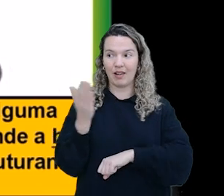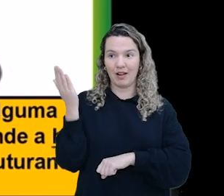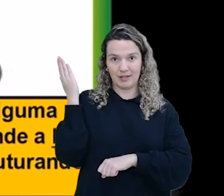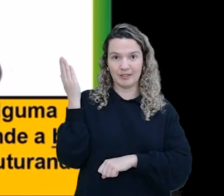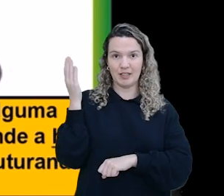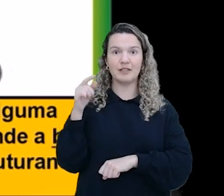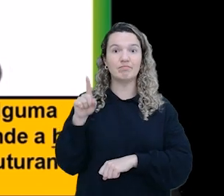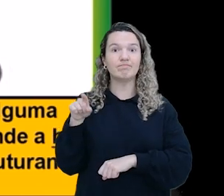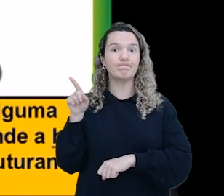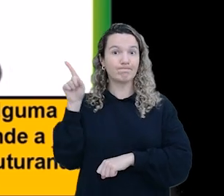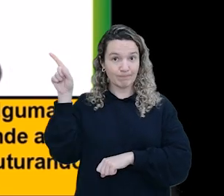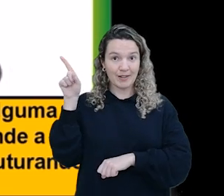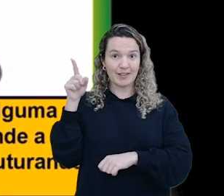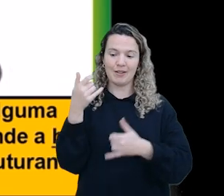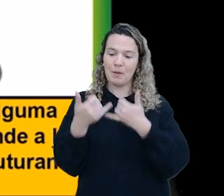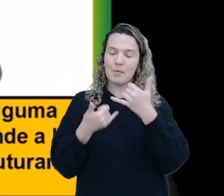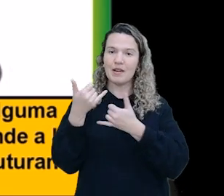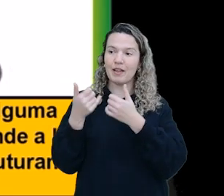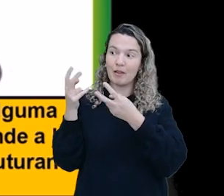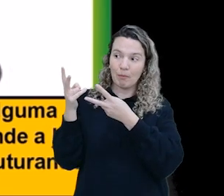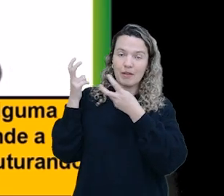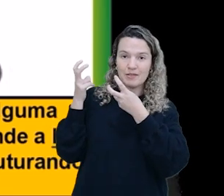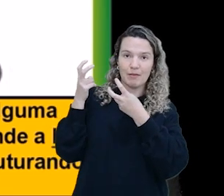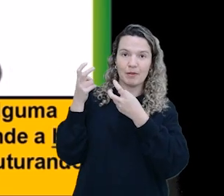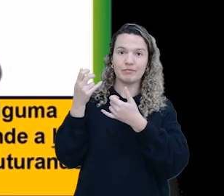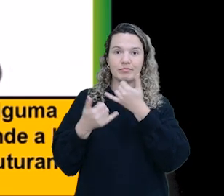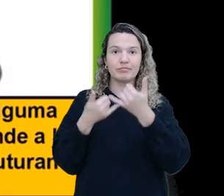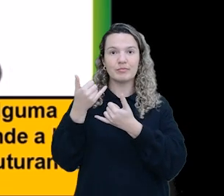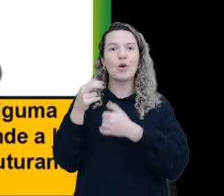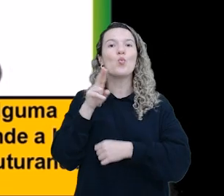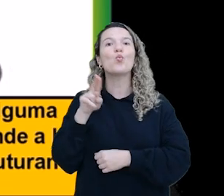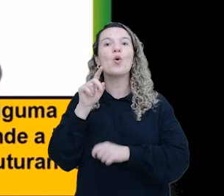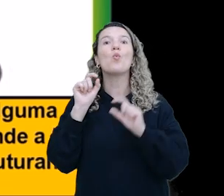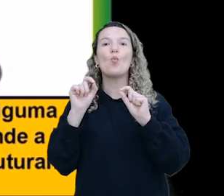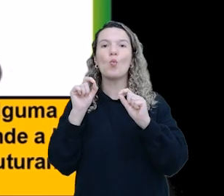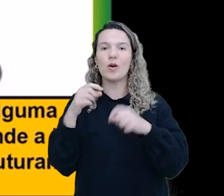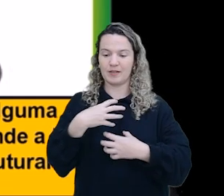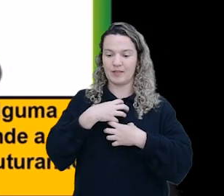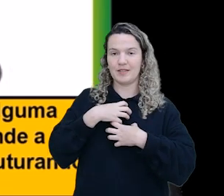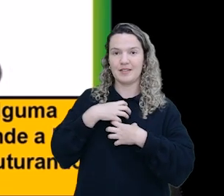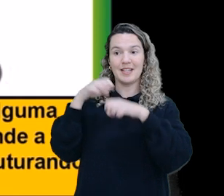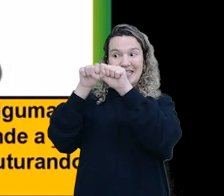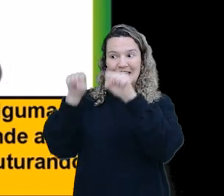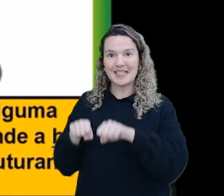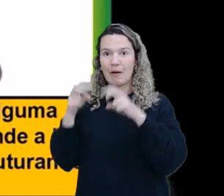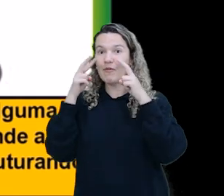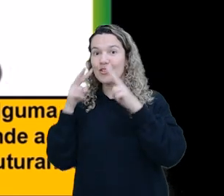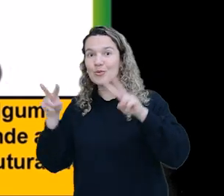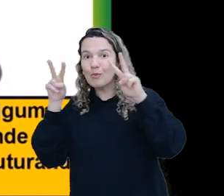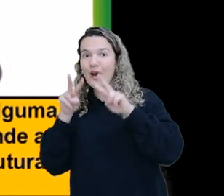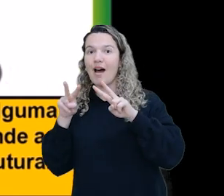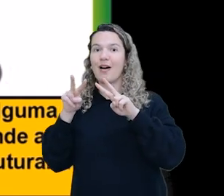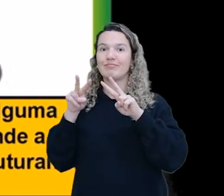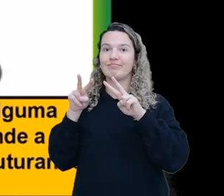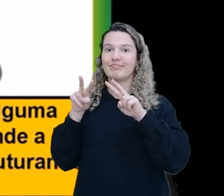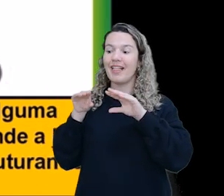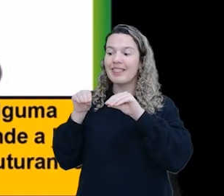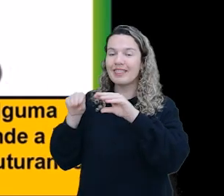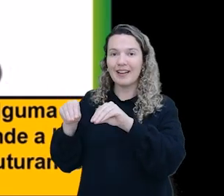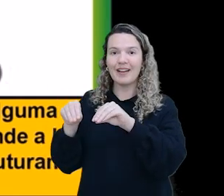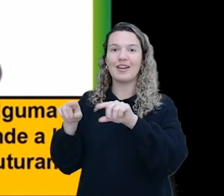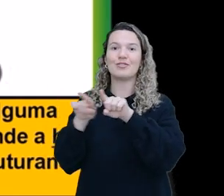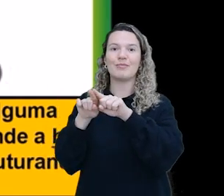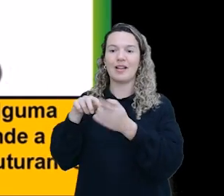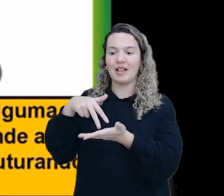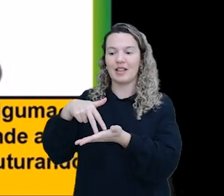criança andando de bicicleta. Percebam que enquanto ela está brincando, ela está utilizando o sistema visual,